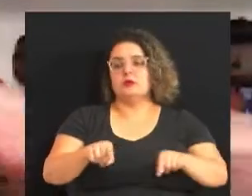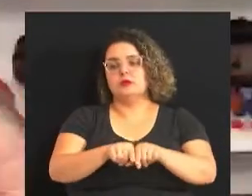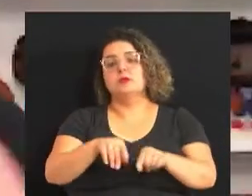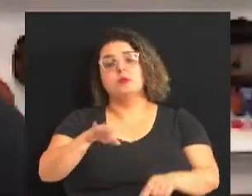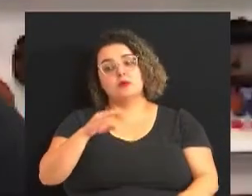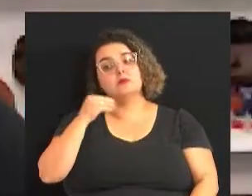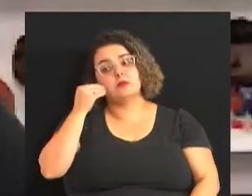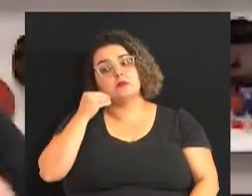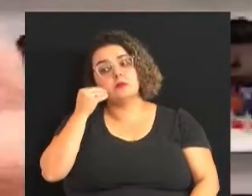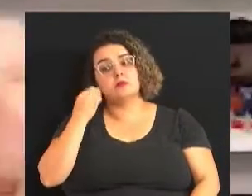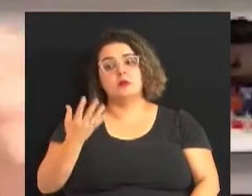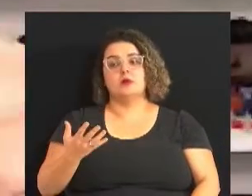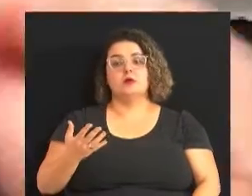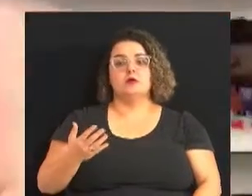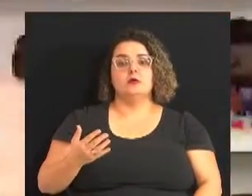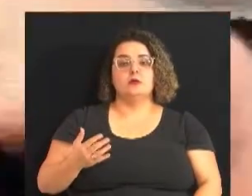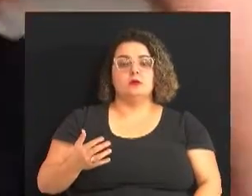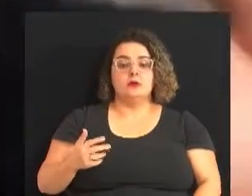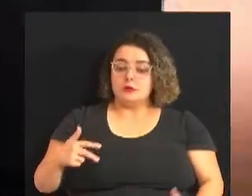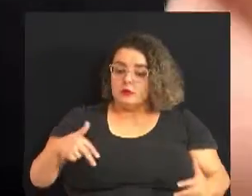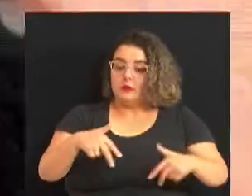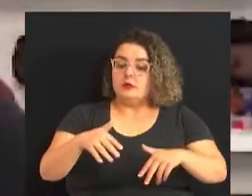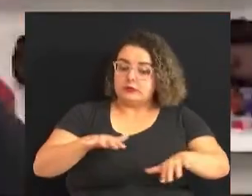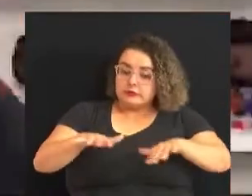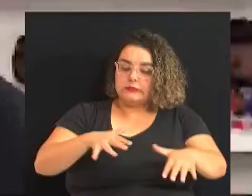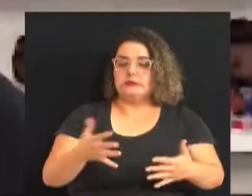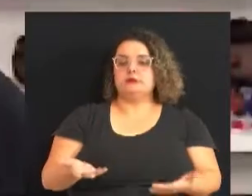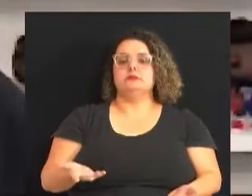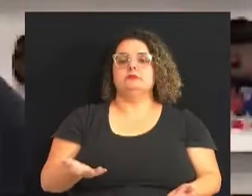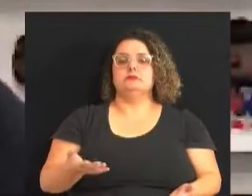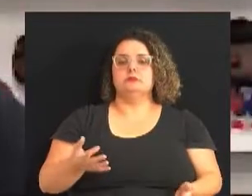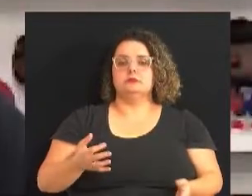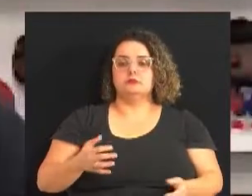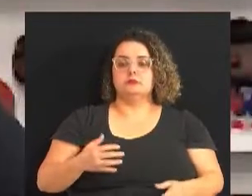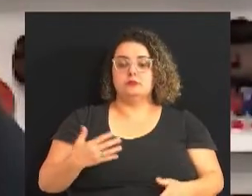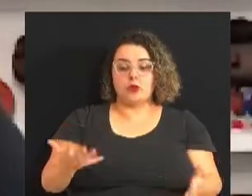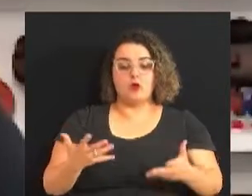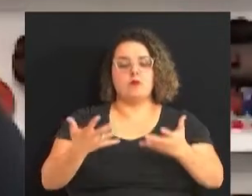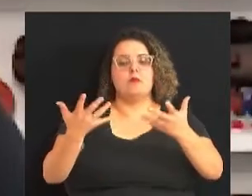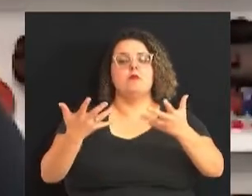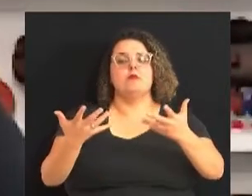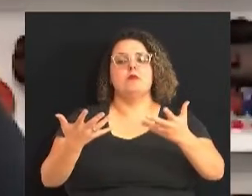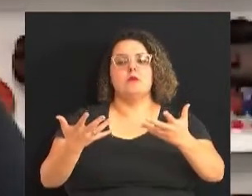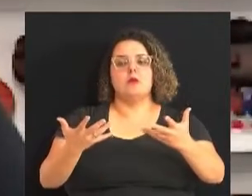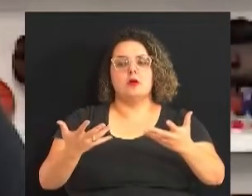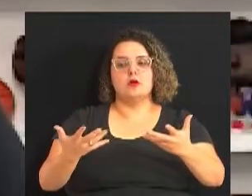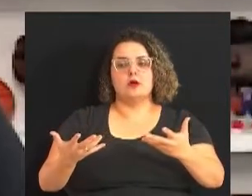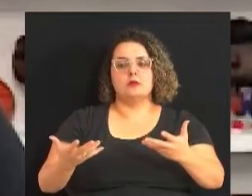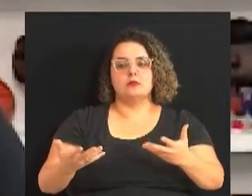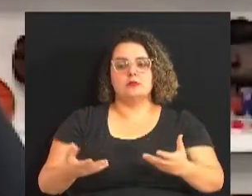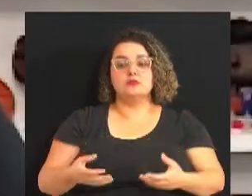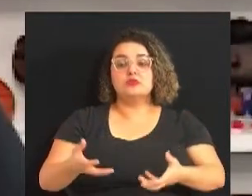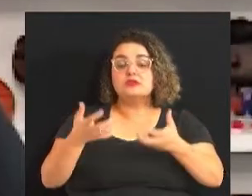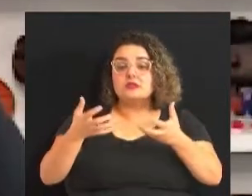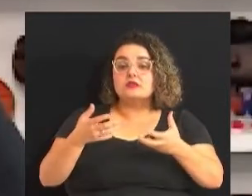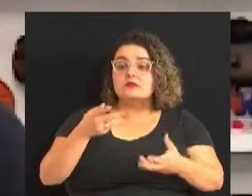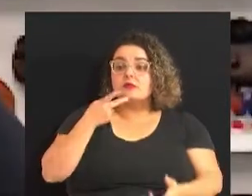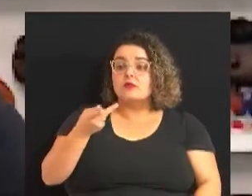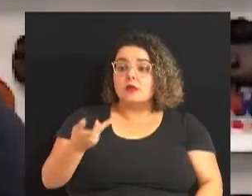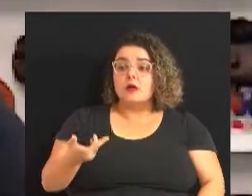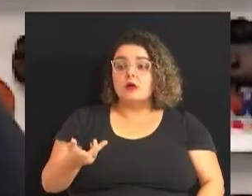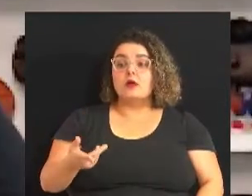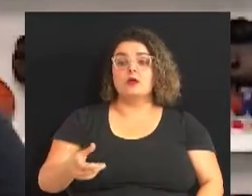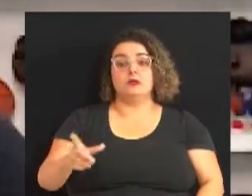experientes da zona de conforto, de mexer realmente com um bril, de querer falar assim, a gente